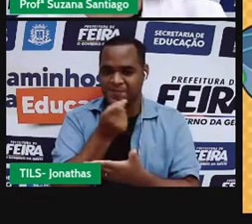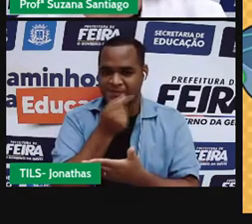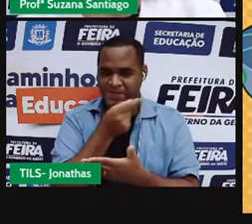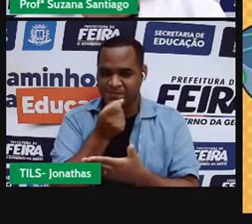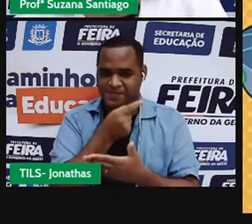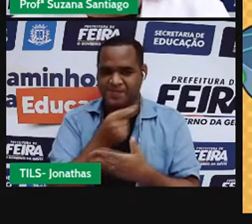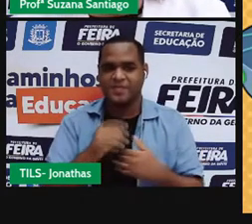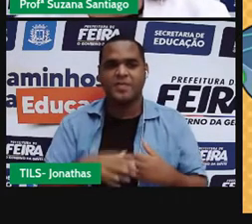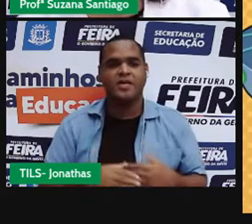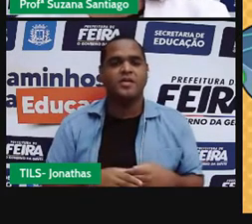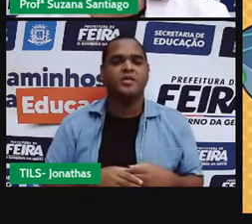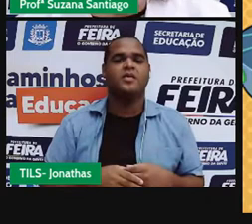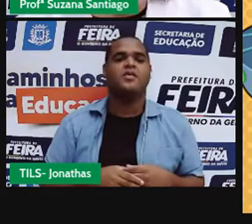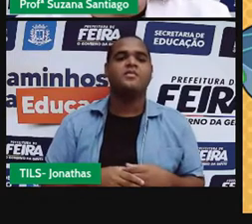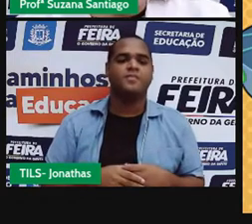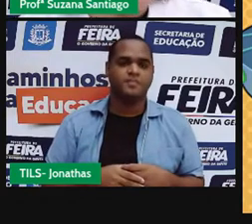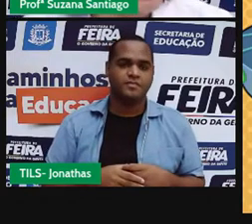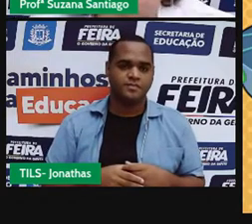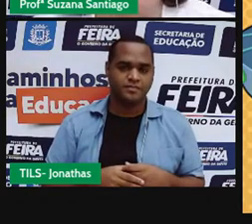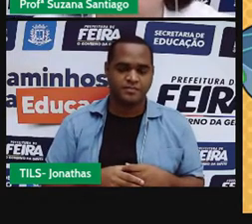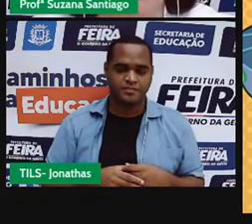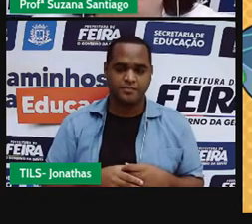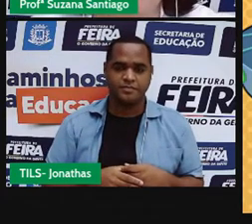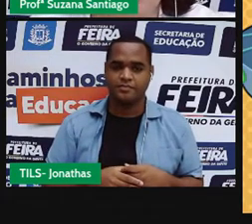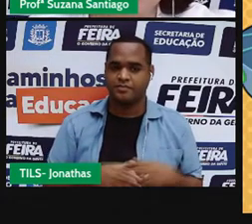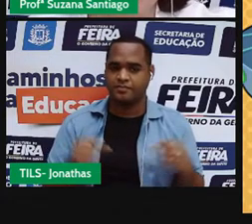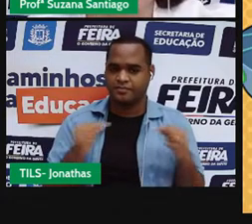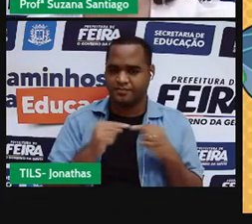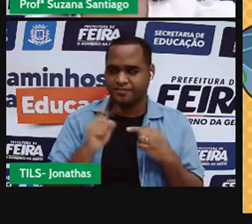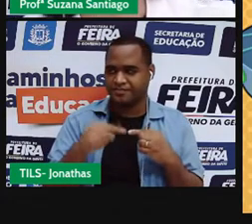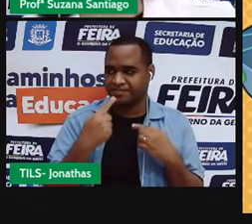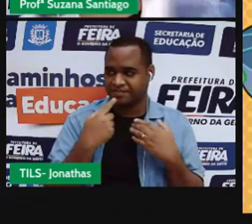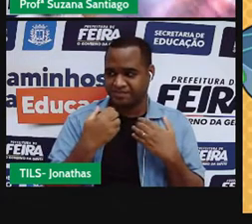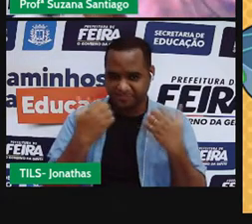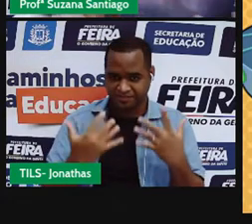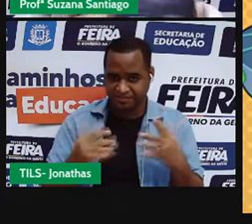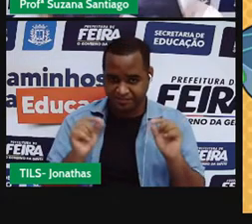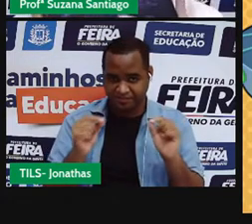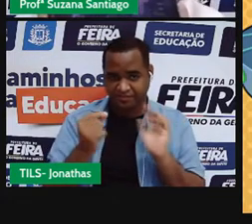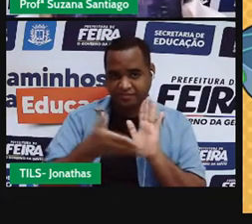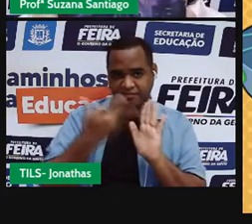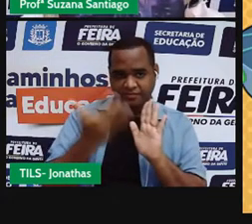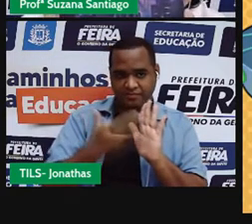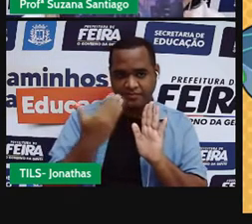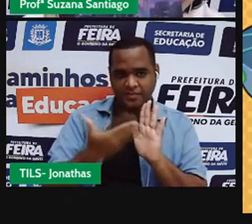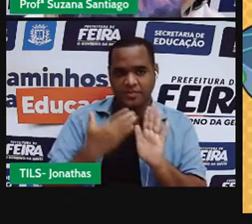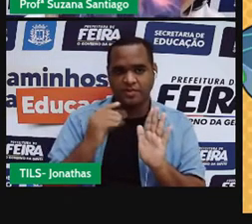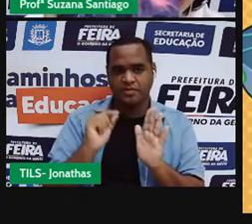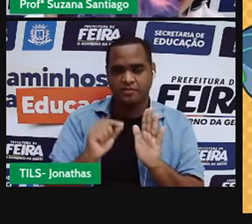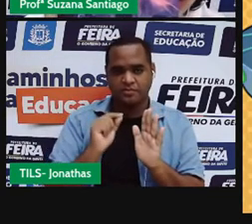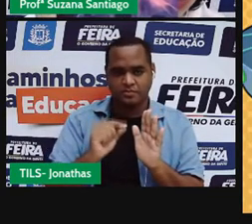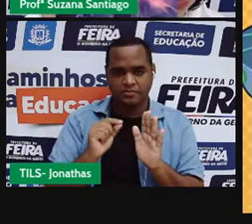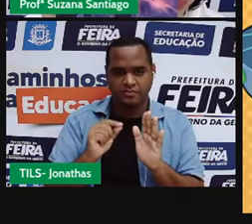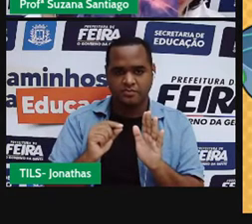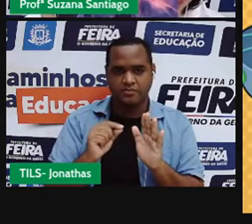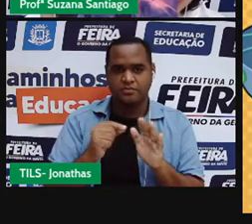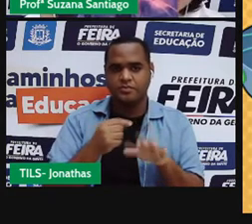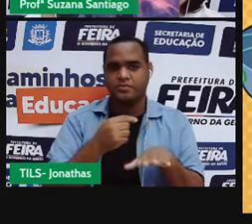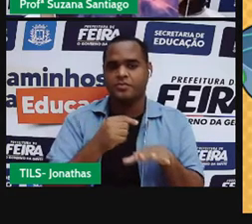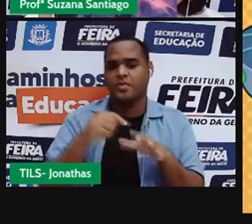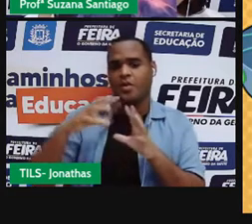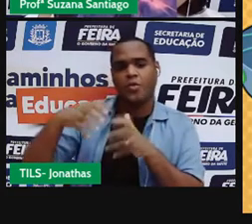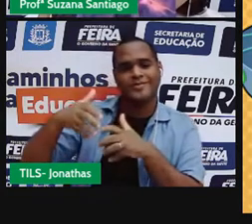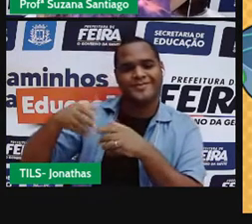costuma dizer. Esse caso aí é o seguinte, ó, eu trouxe para vocês um livro, esse livro aqui, A Guerra dos